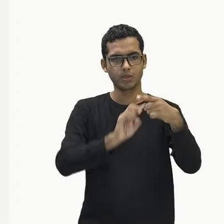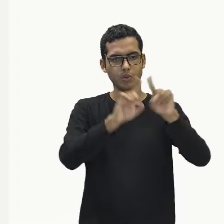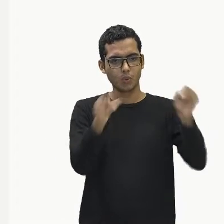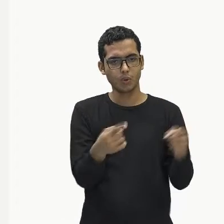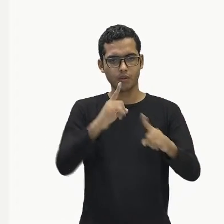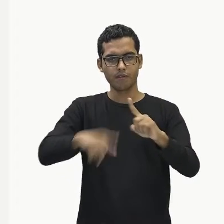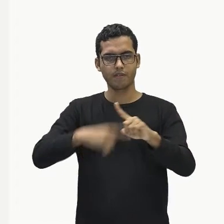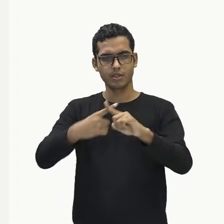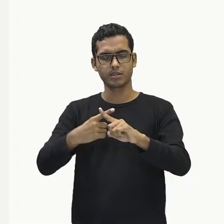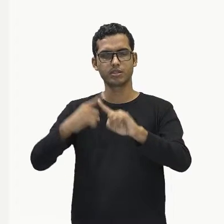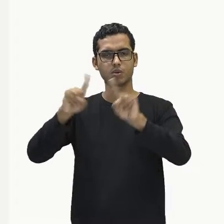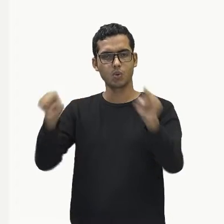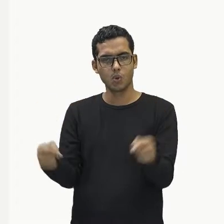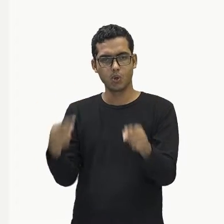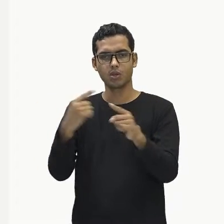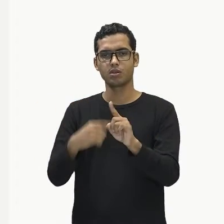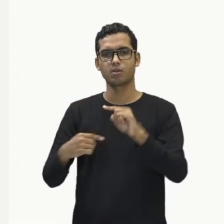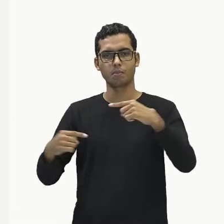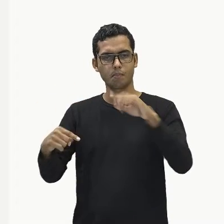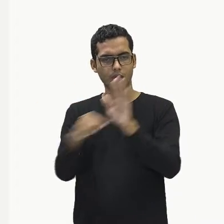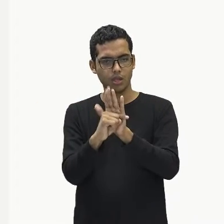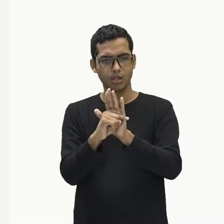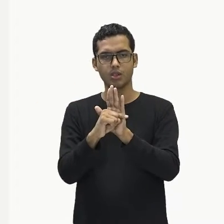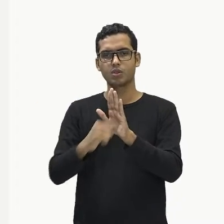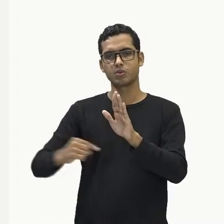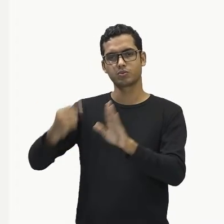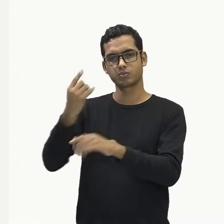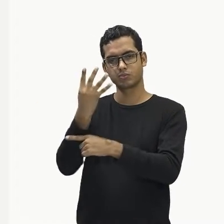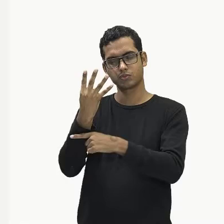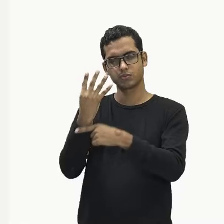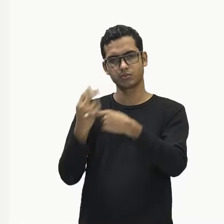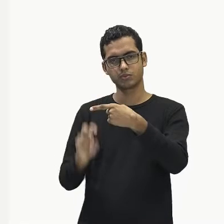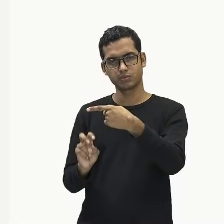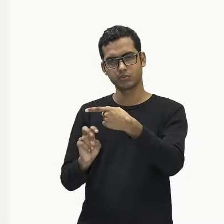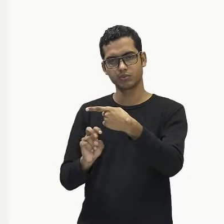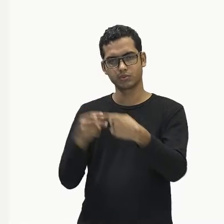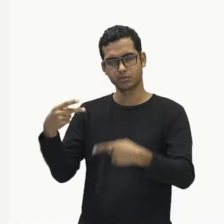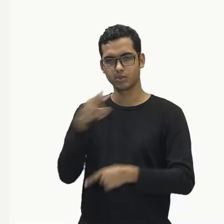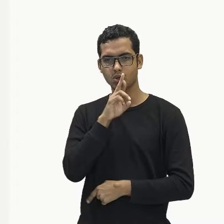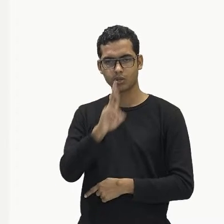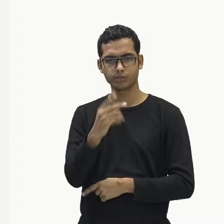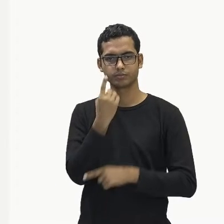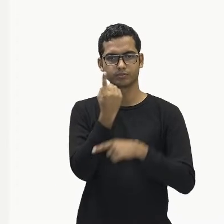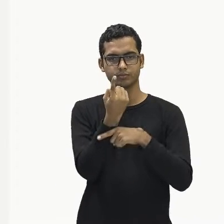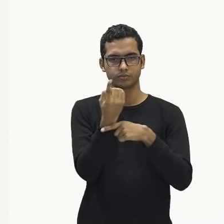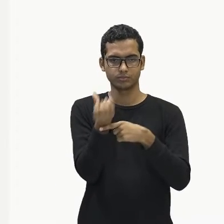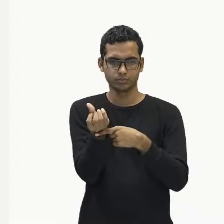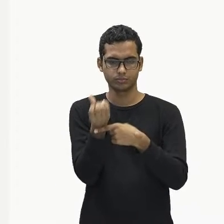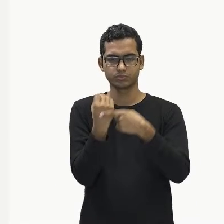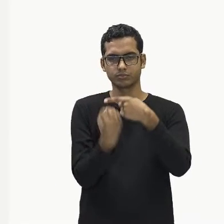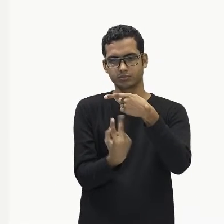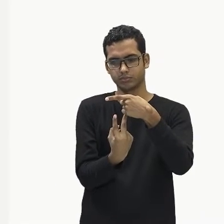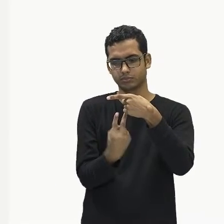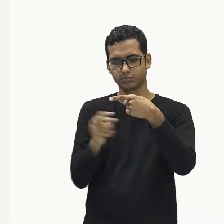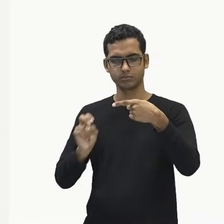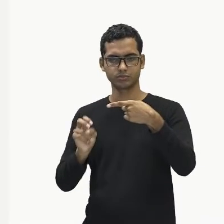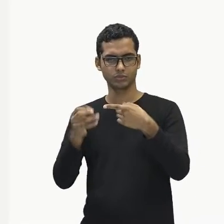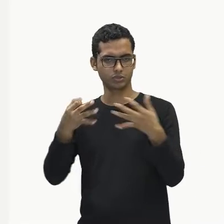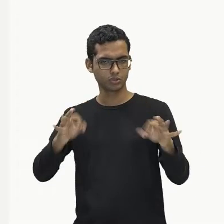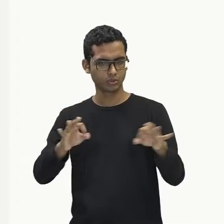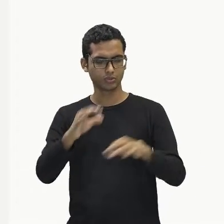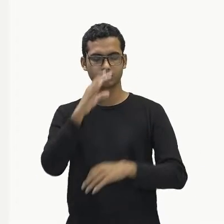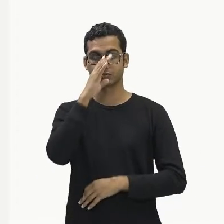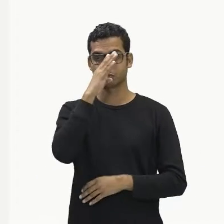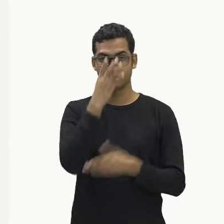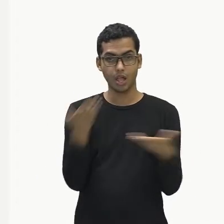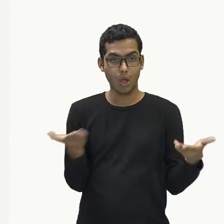você. Multiplicação de sinais iguais, resultado positivo, tá? Agora eu tenho